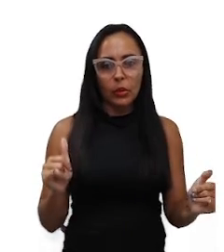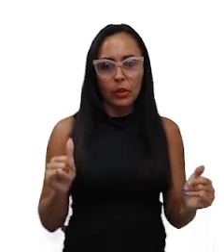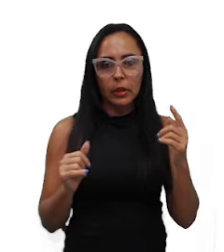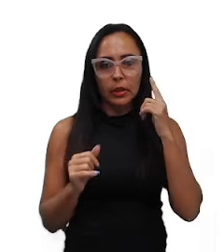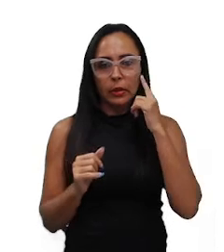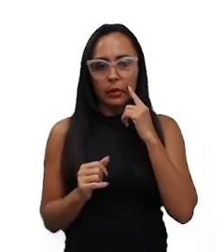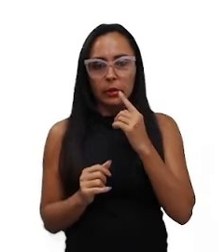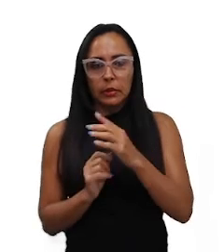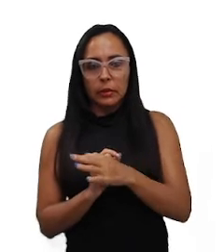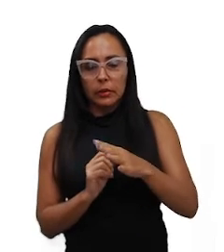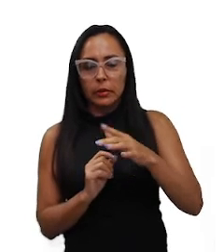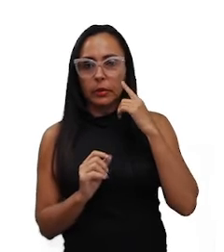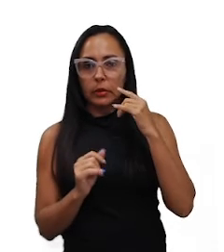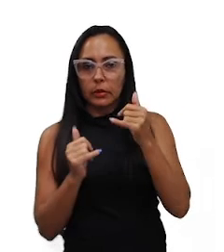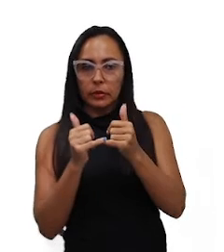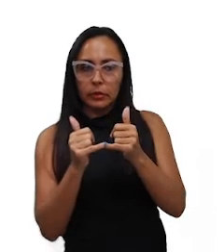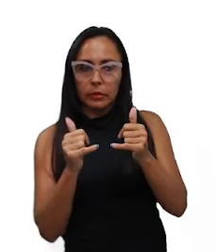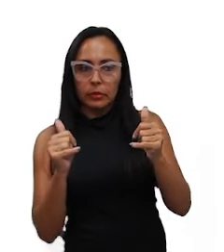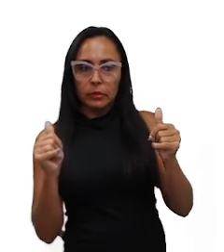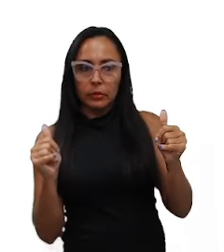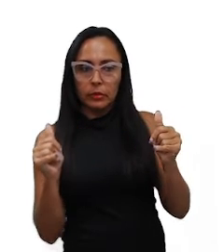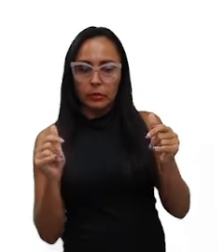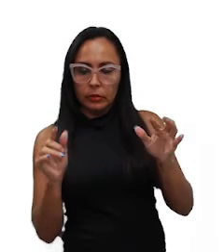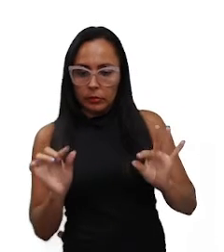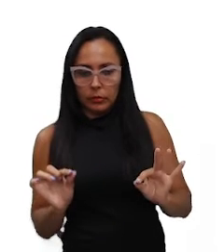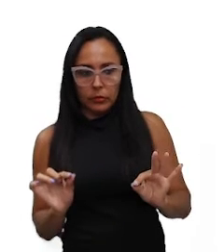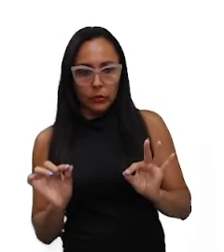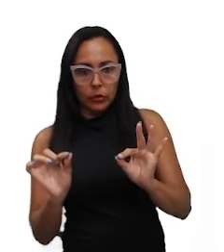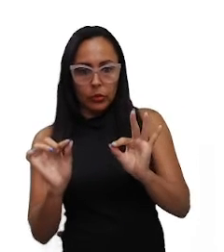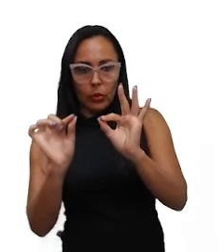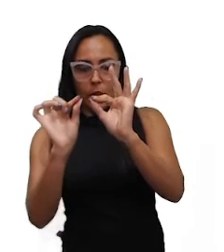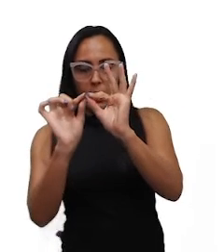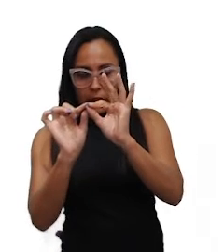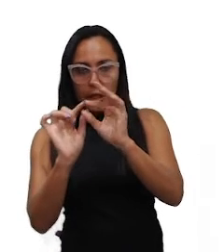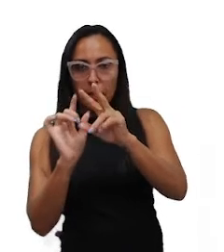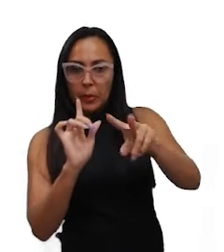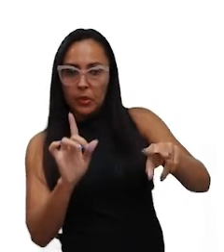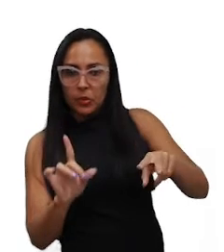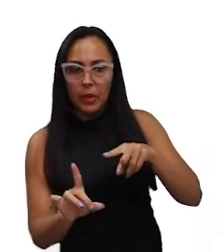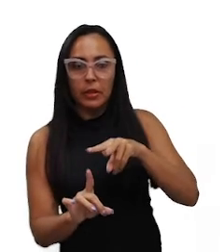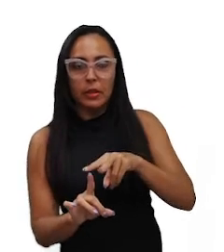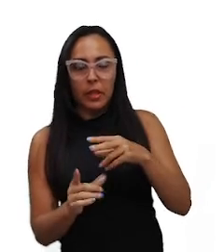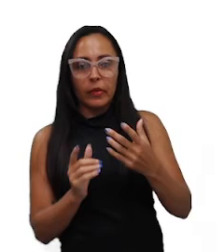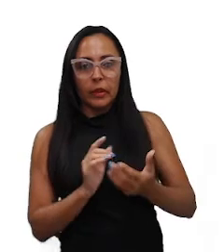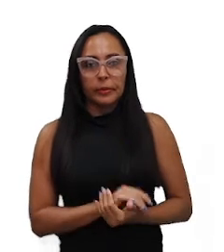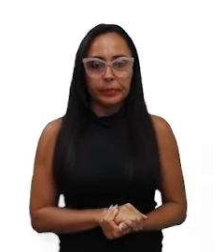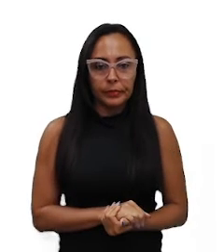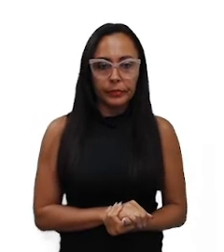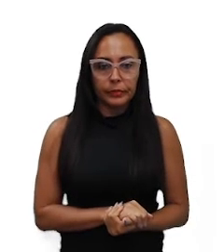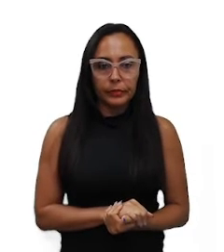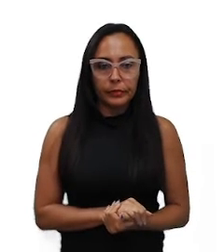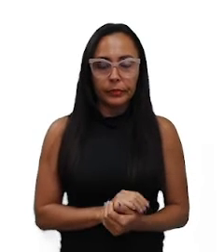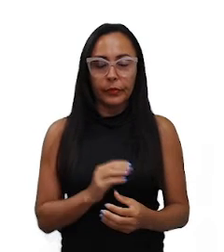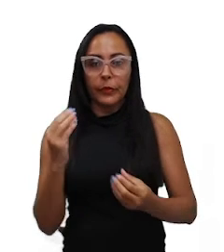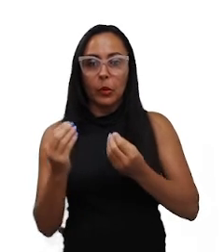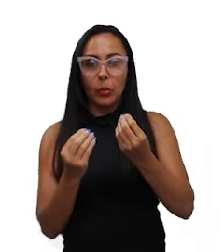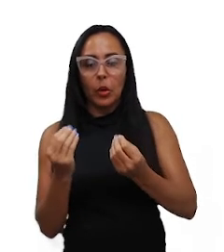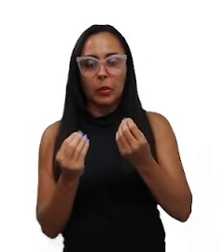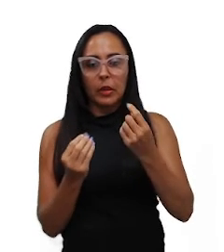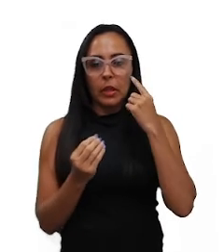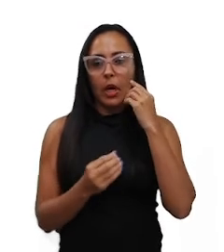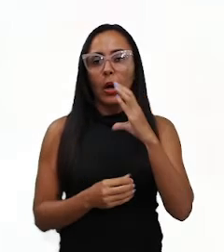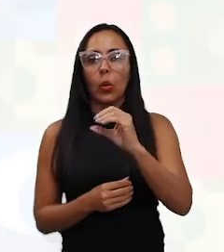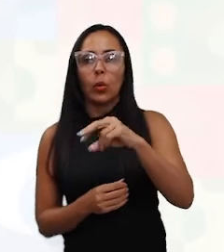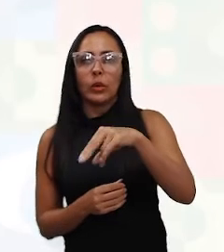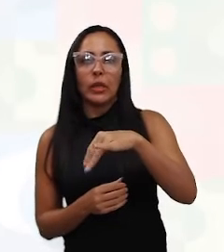onde todas as linhas paralelas convergem quando vistas em perspectiva. Então, como a perspectiva cônica, ela